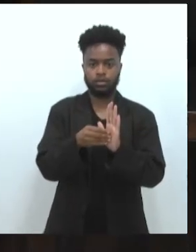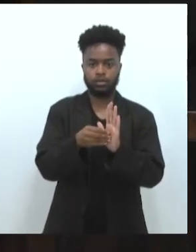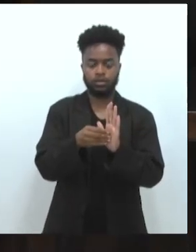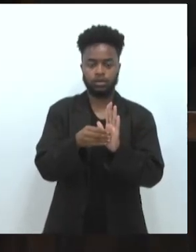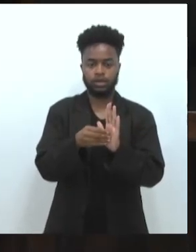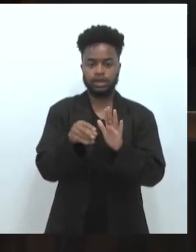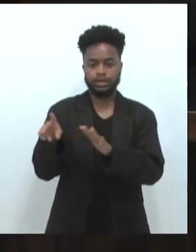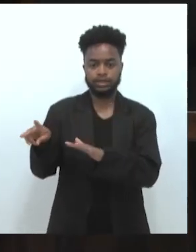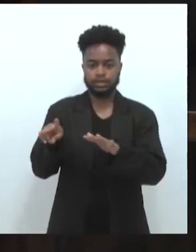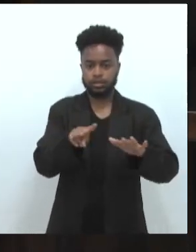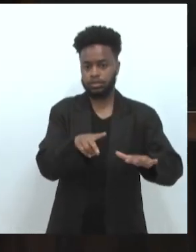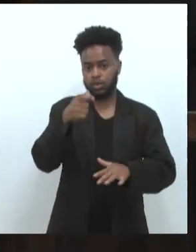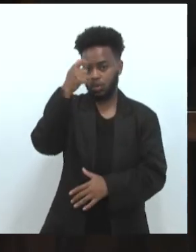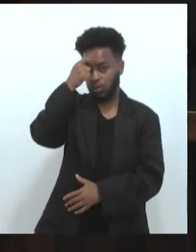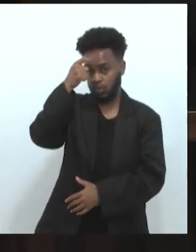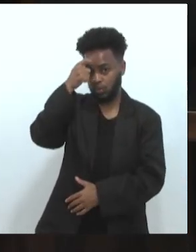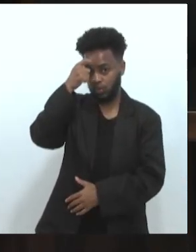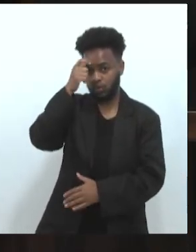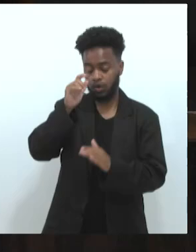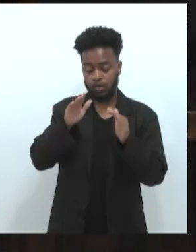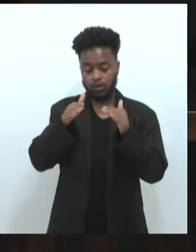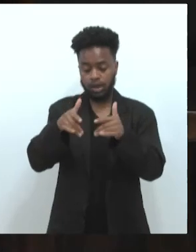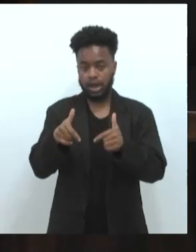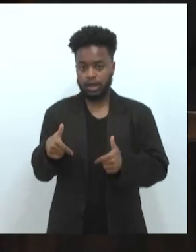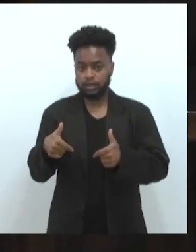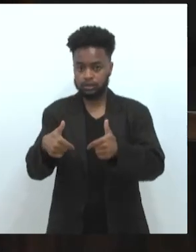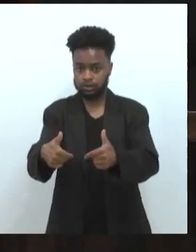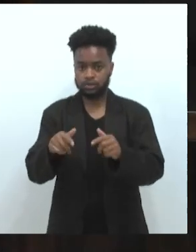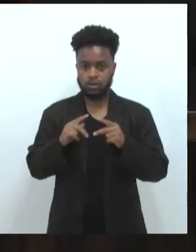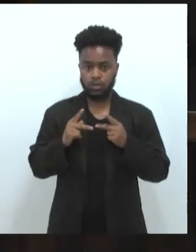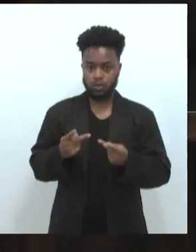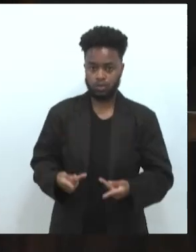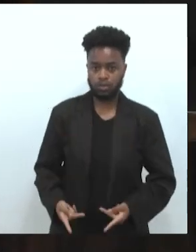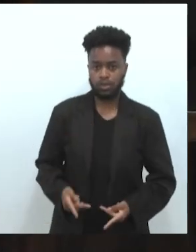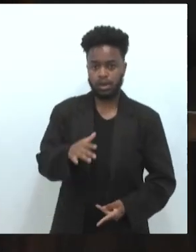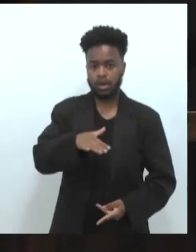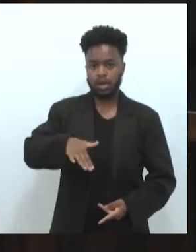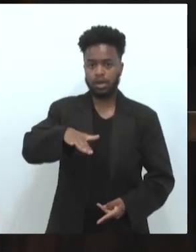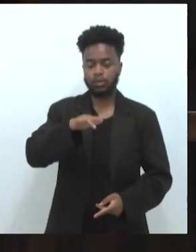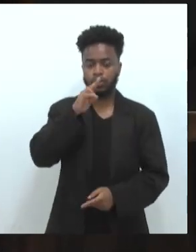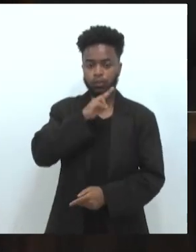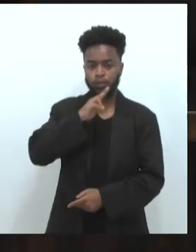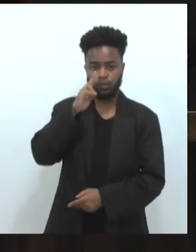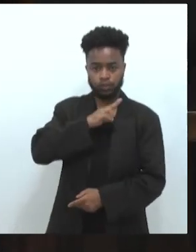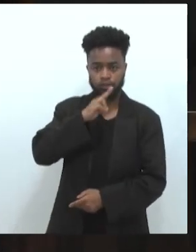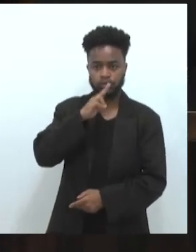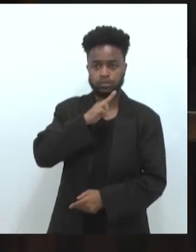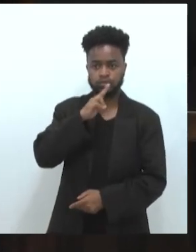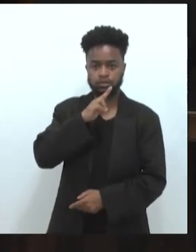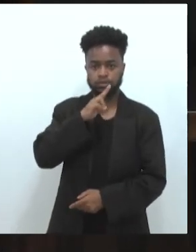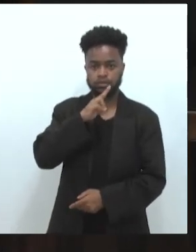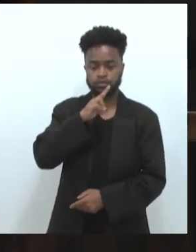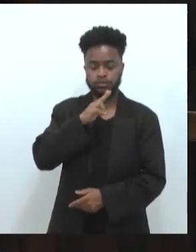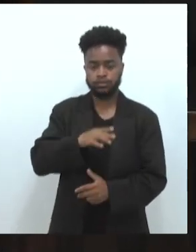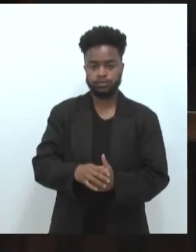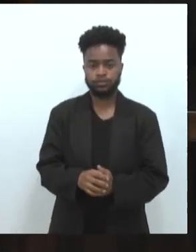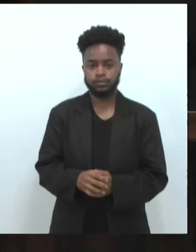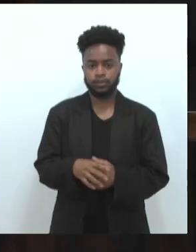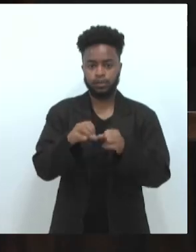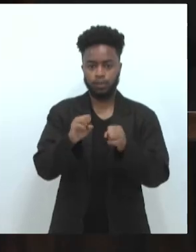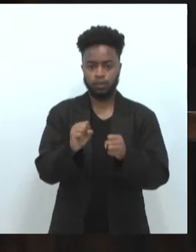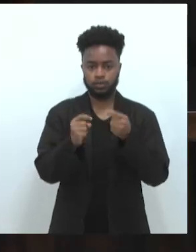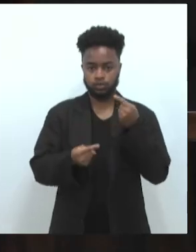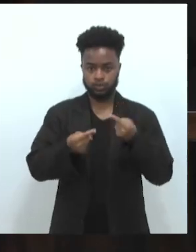a semana de conscientização para ações de humanização em unidade de emergência, urgência e emergência. Em